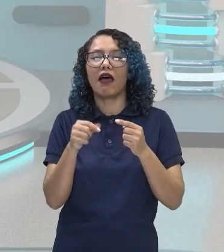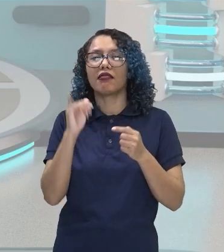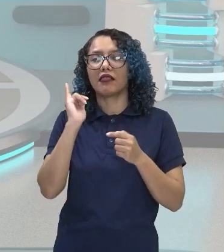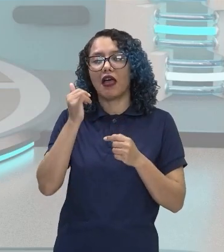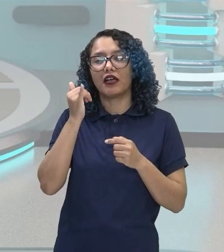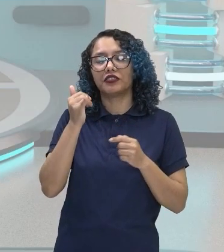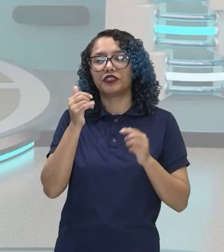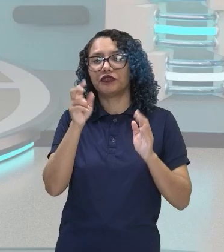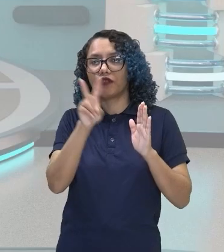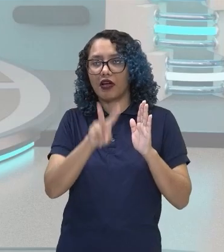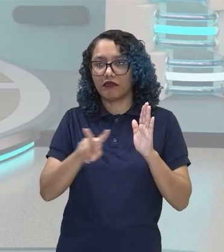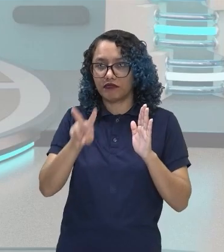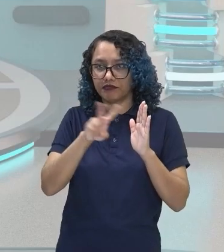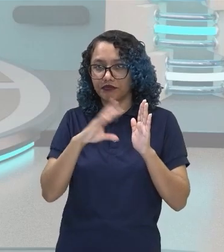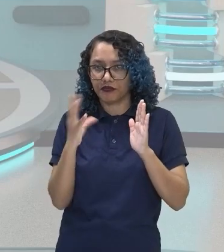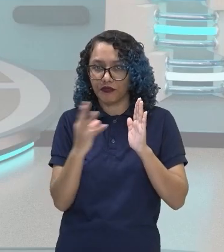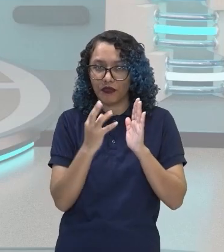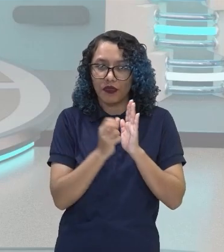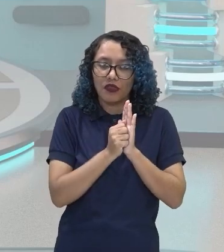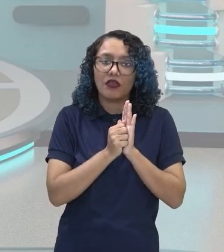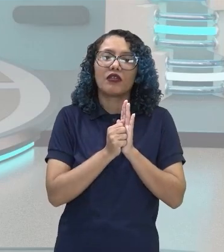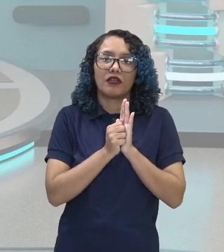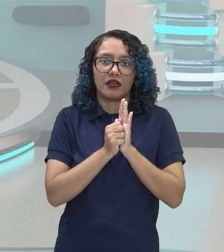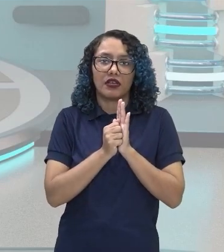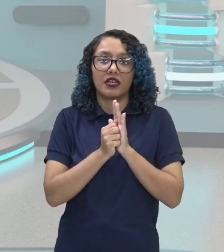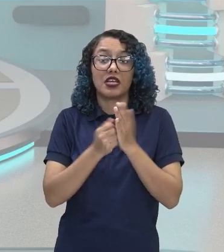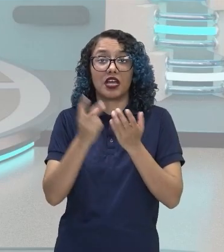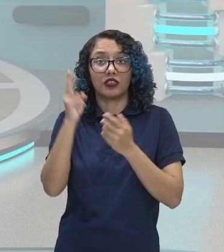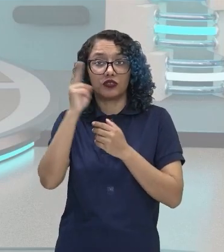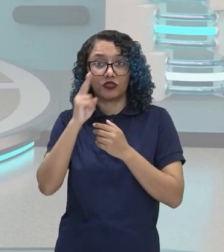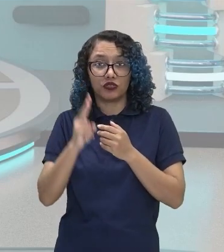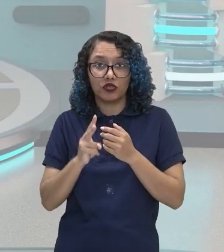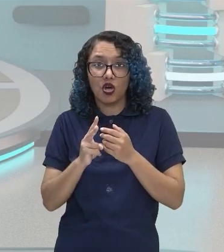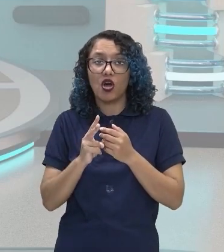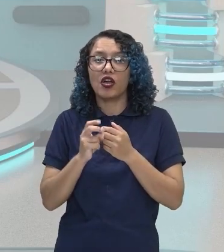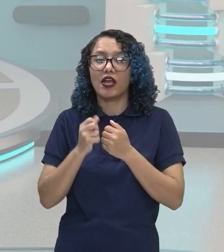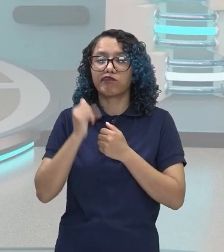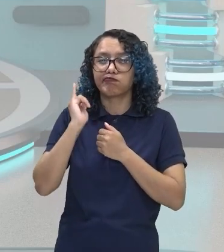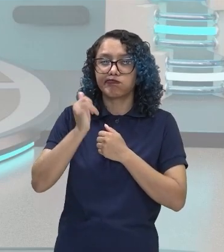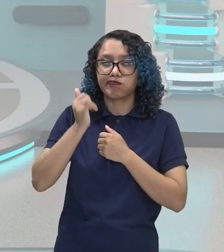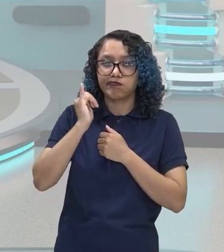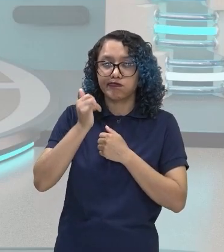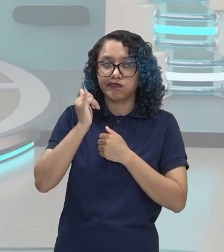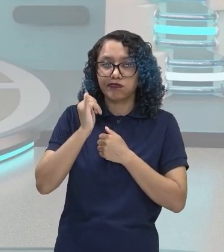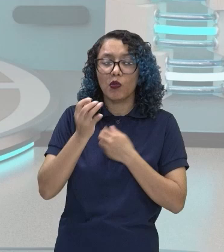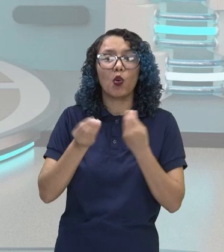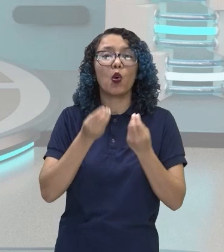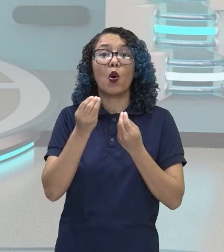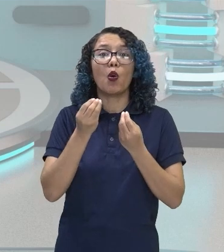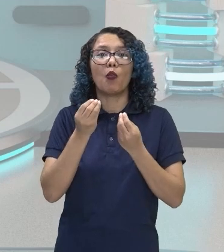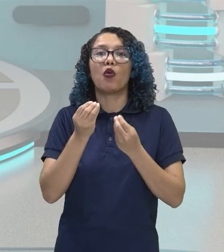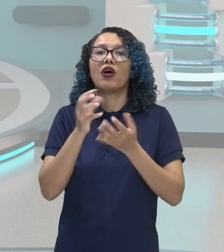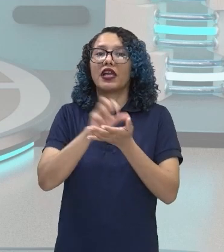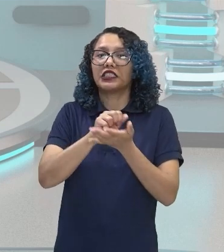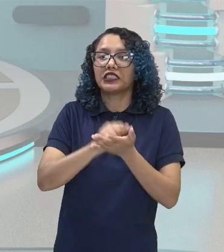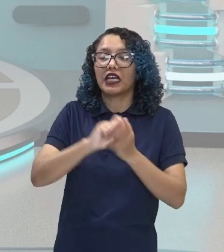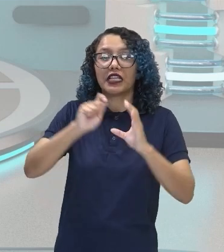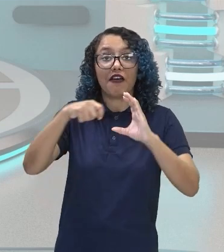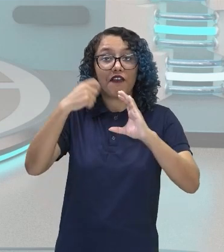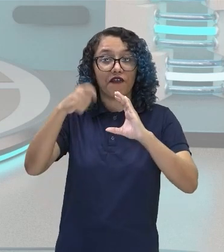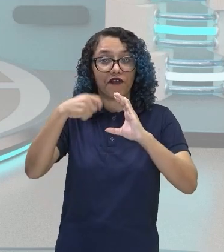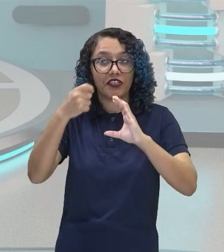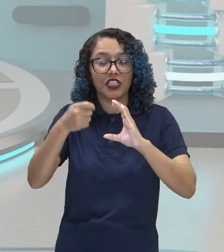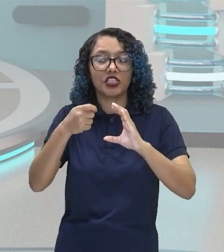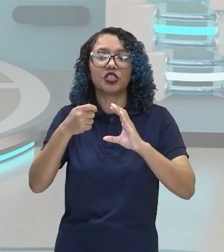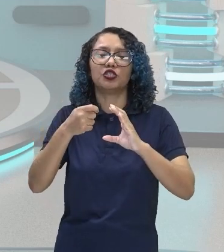história contada por meio de vídeo, correto? De vídeo, que tem ali toda a questão da trilha